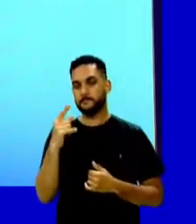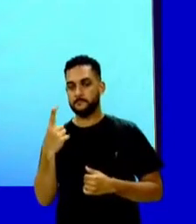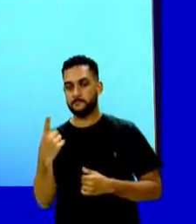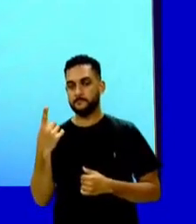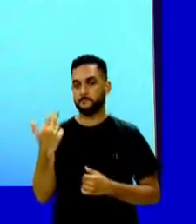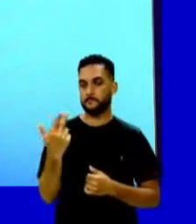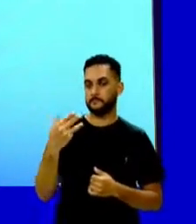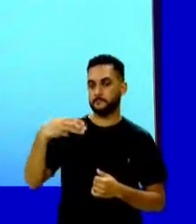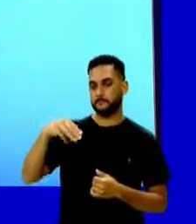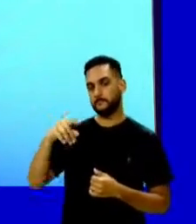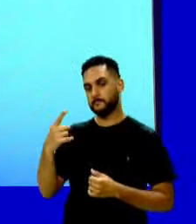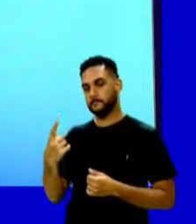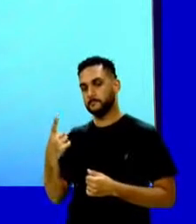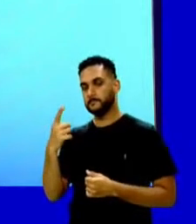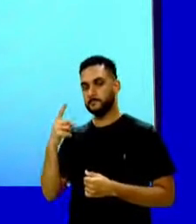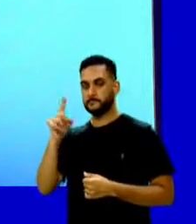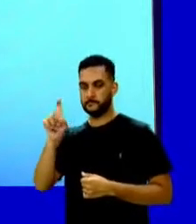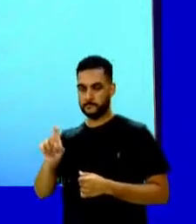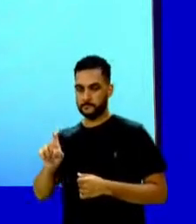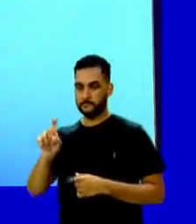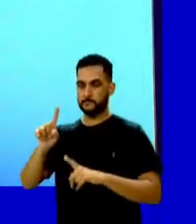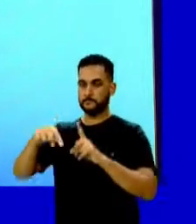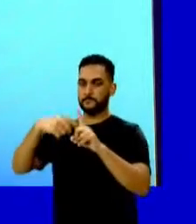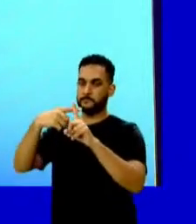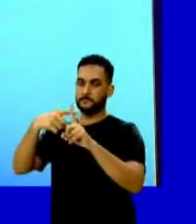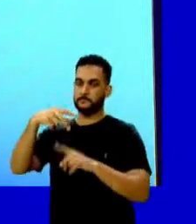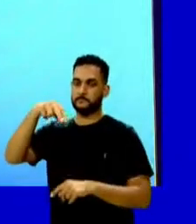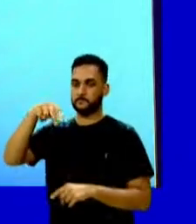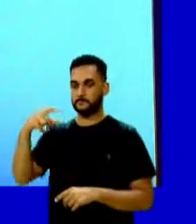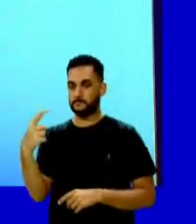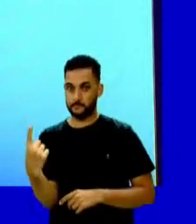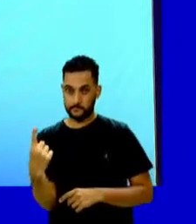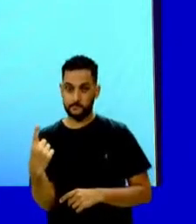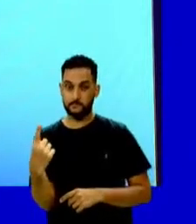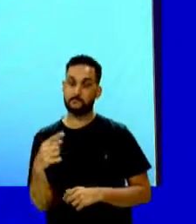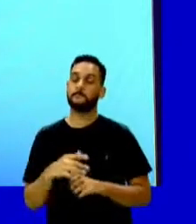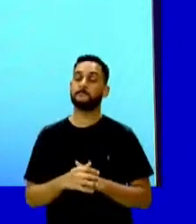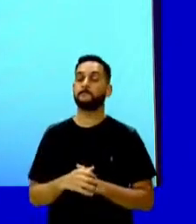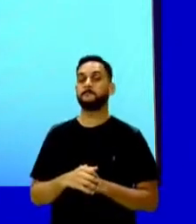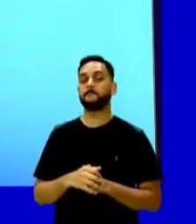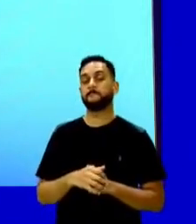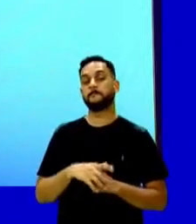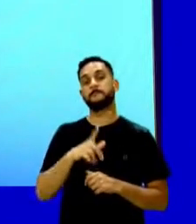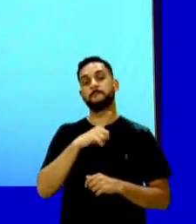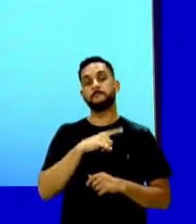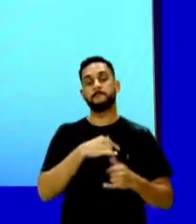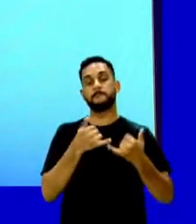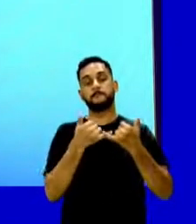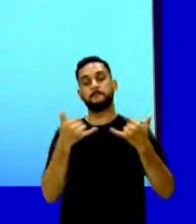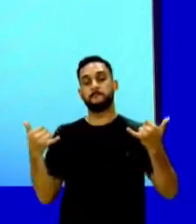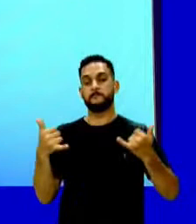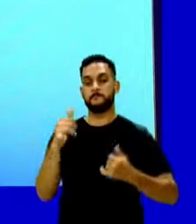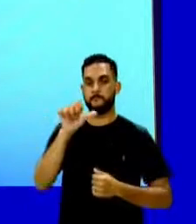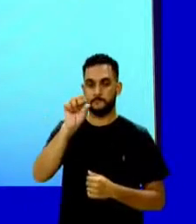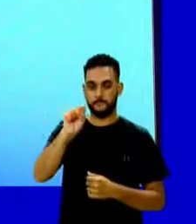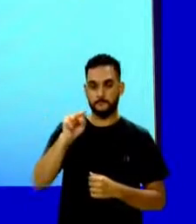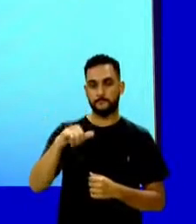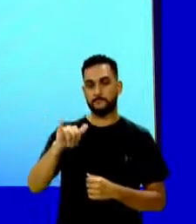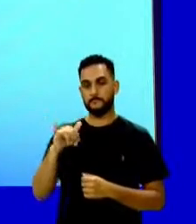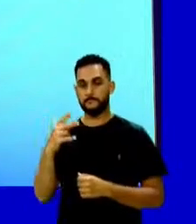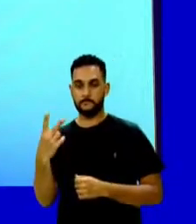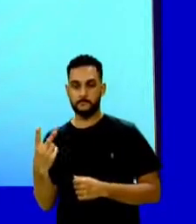= m11x mais N1 EA reta S